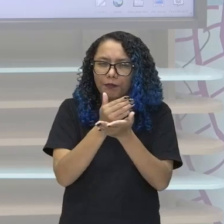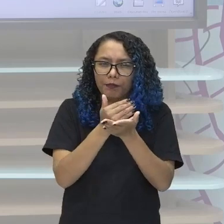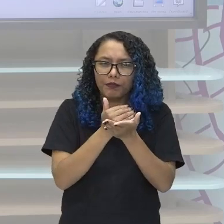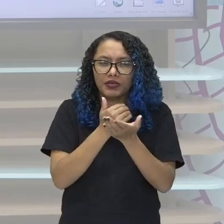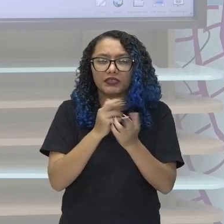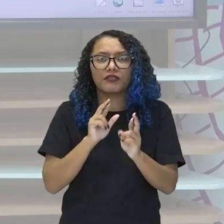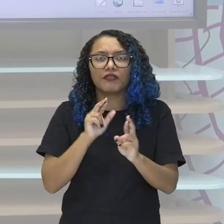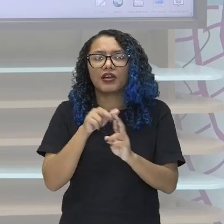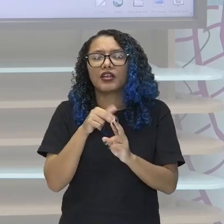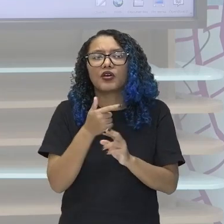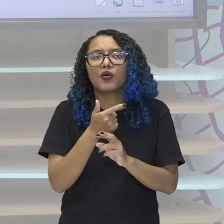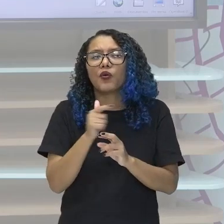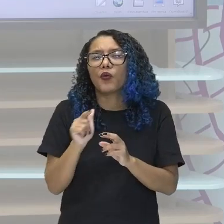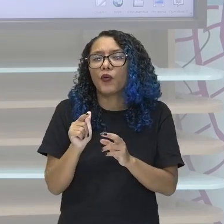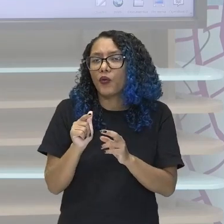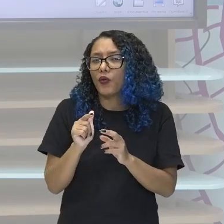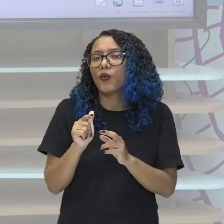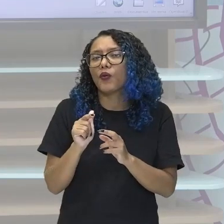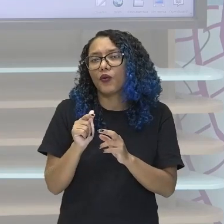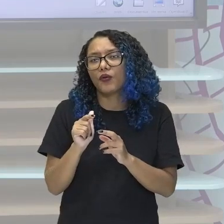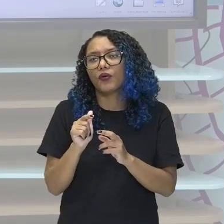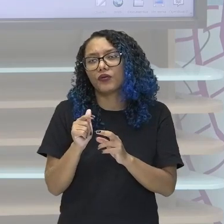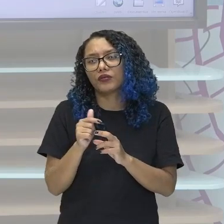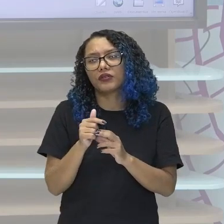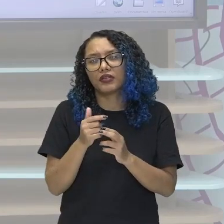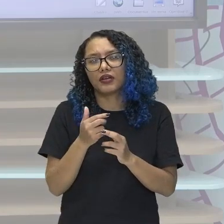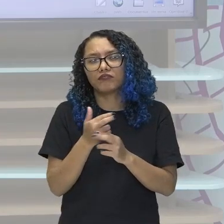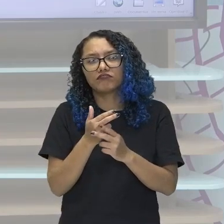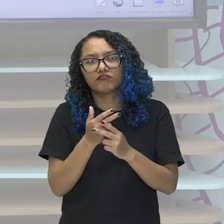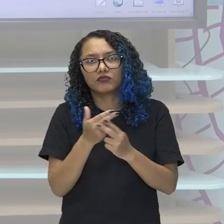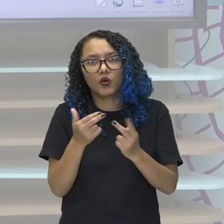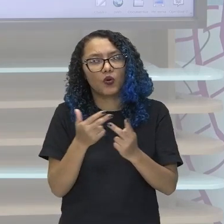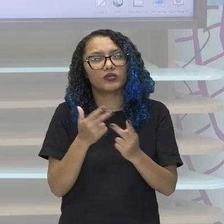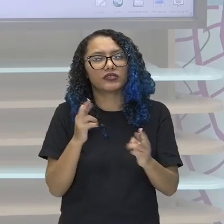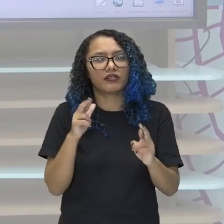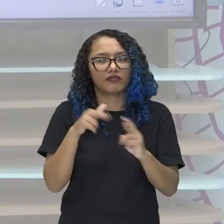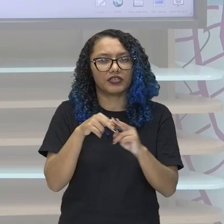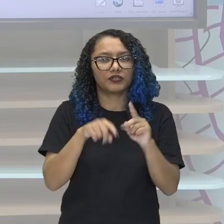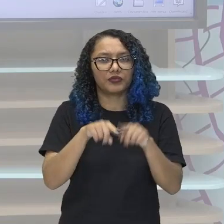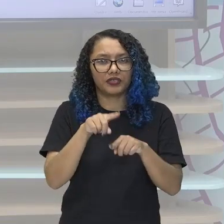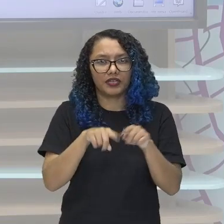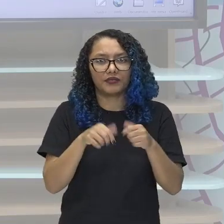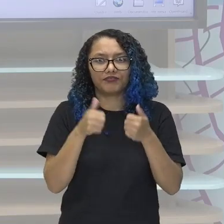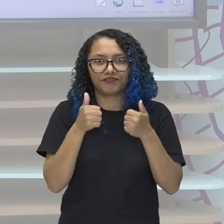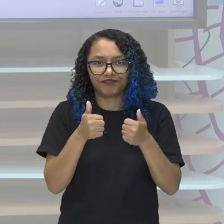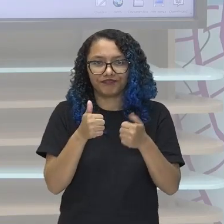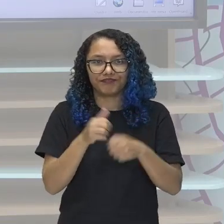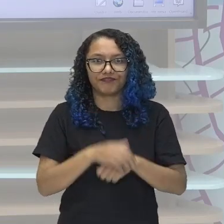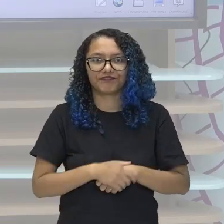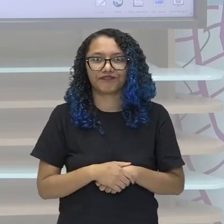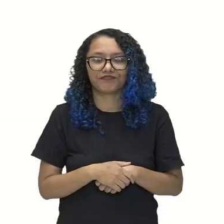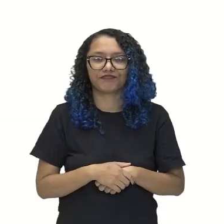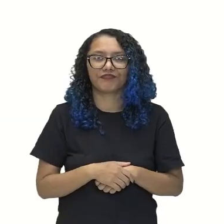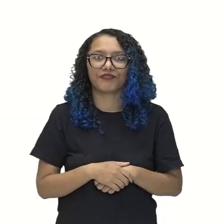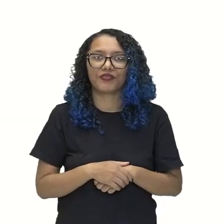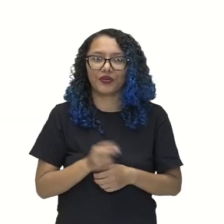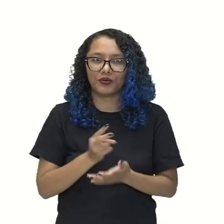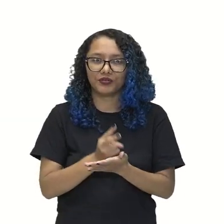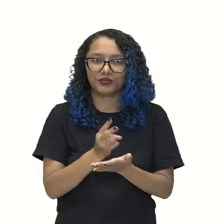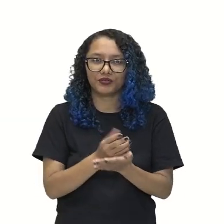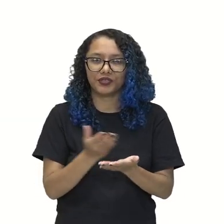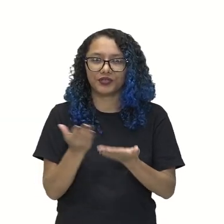algum outro ponto ligado a esses objetos. Beleza, meu povo? Então, vamos continuar.